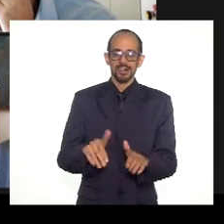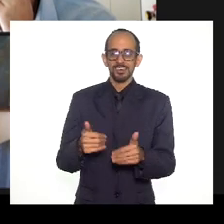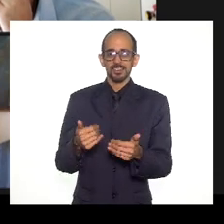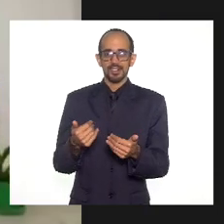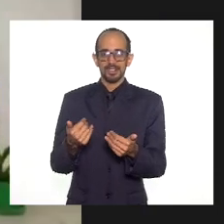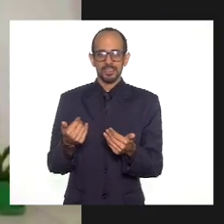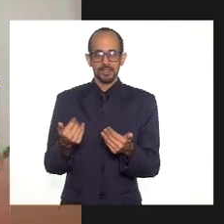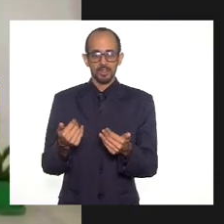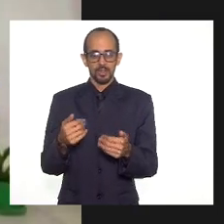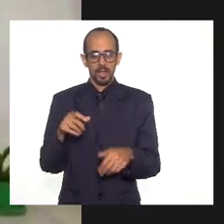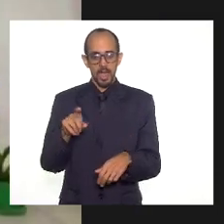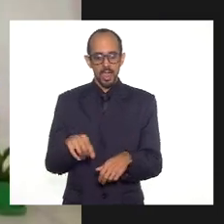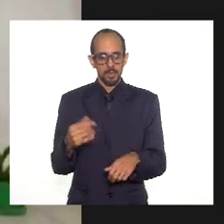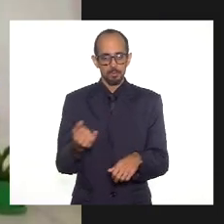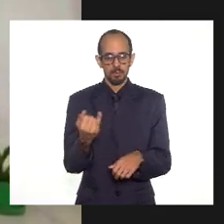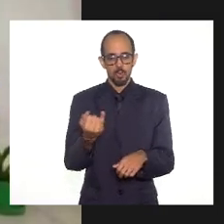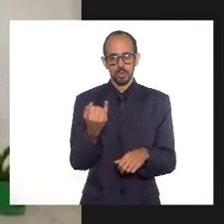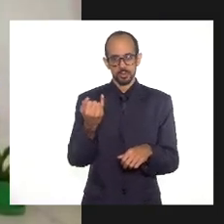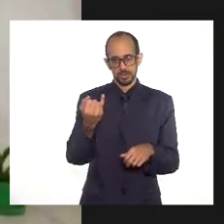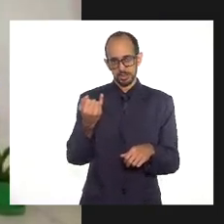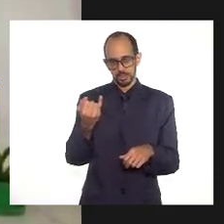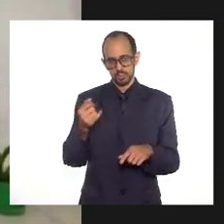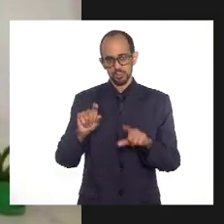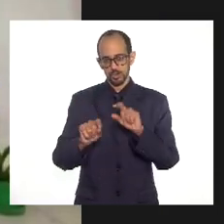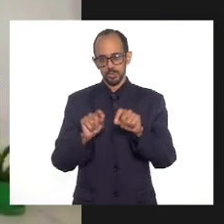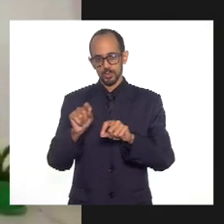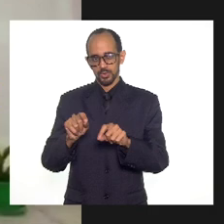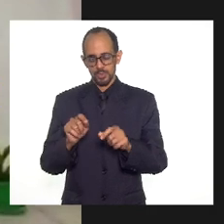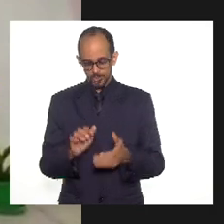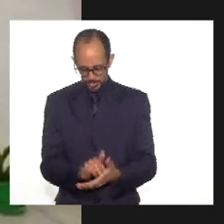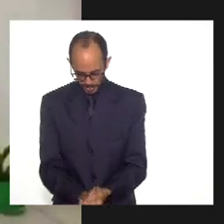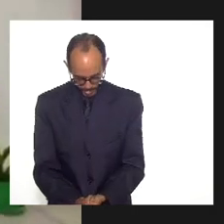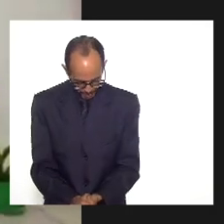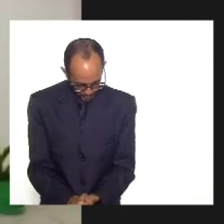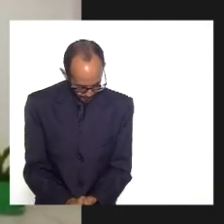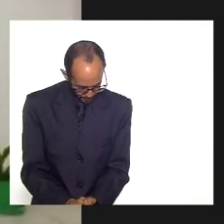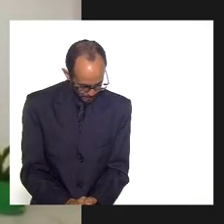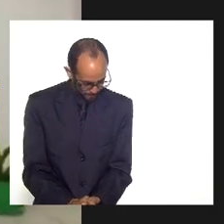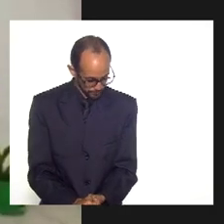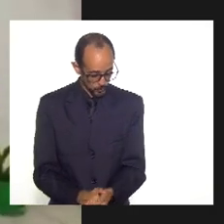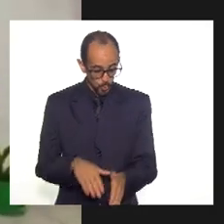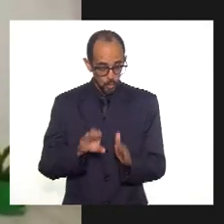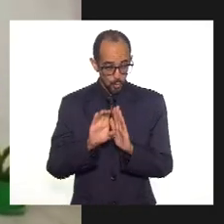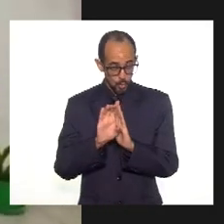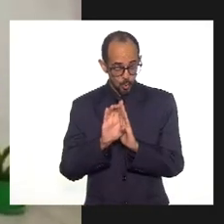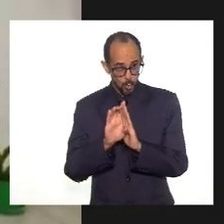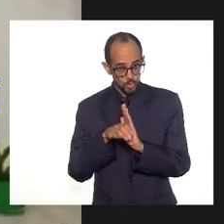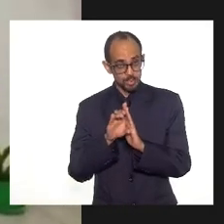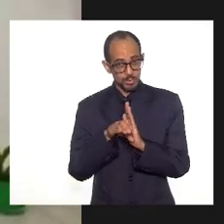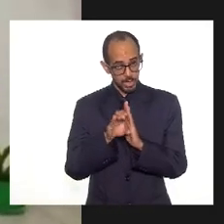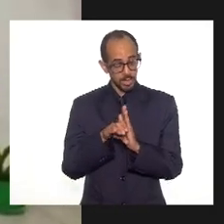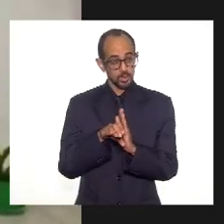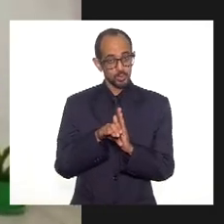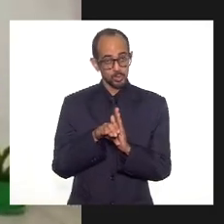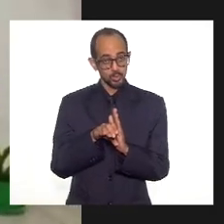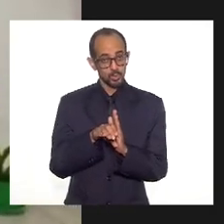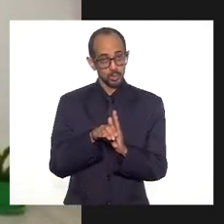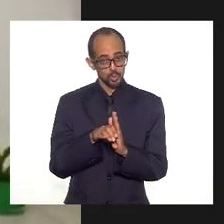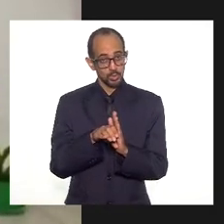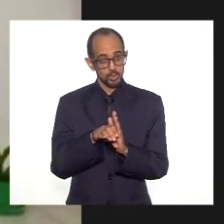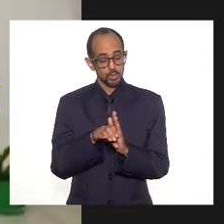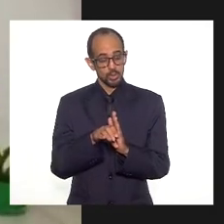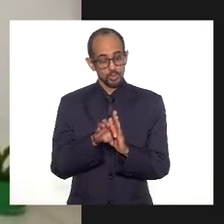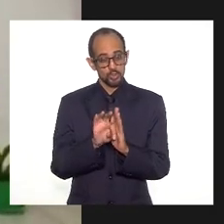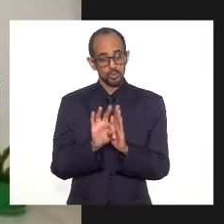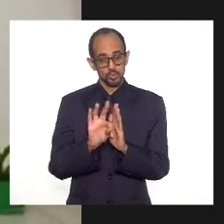é super importante a gente não só estabelecer conceitualmente o que é viável